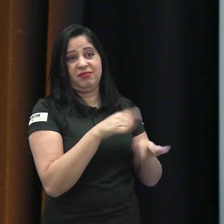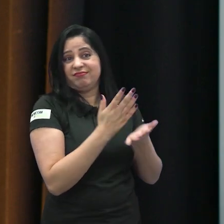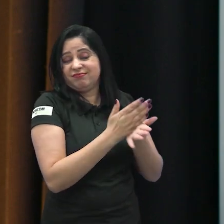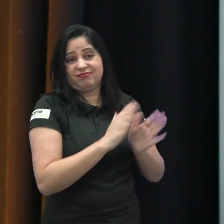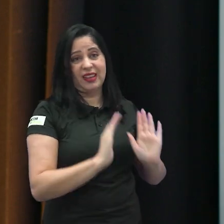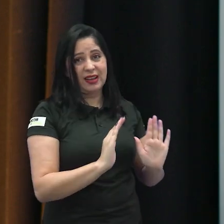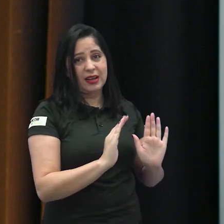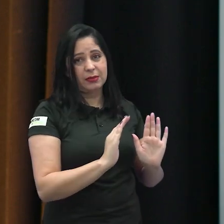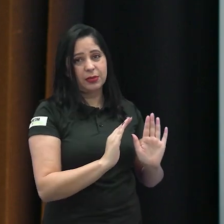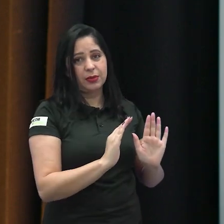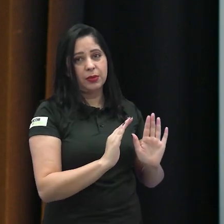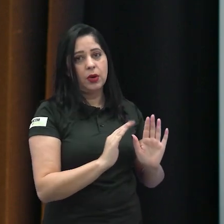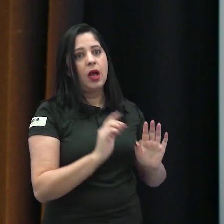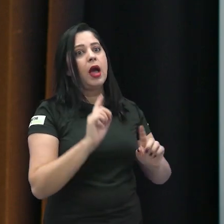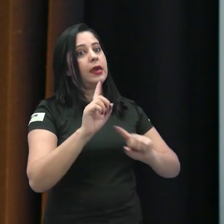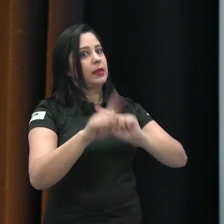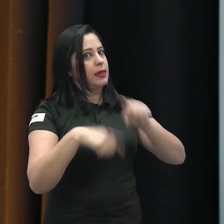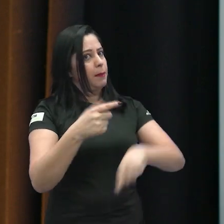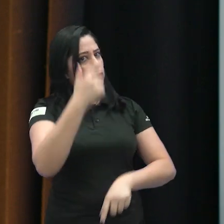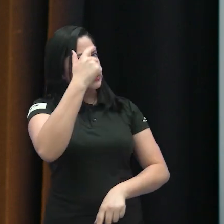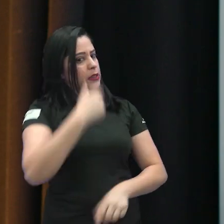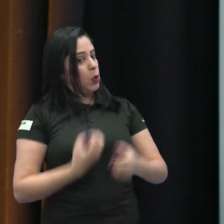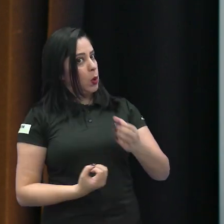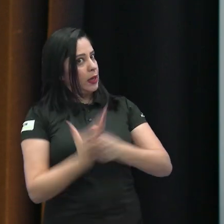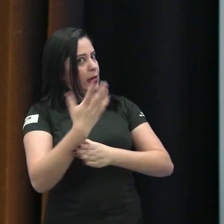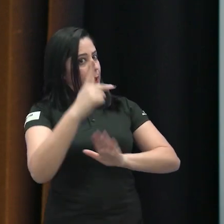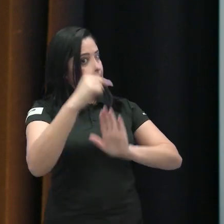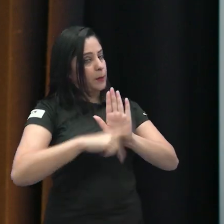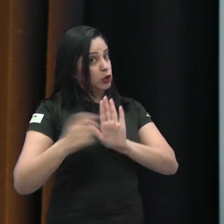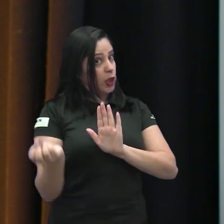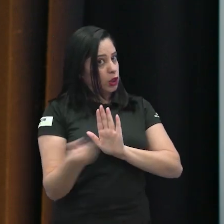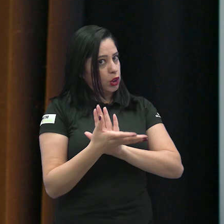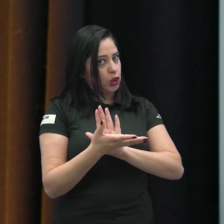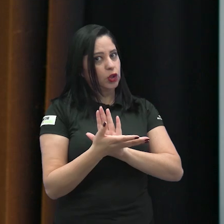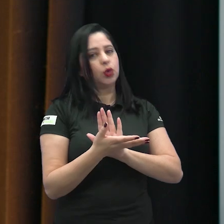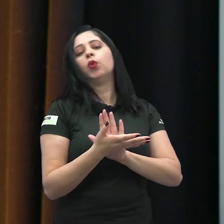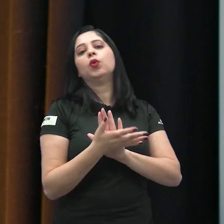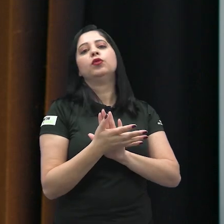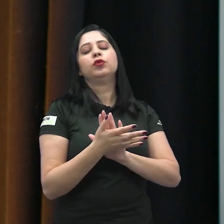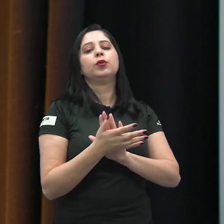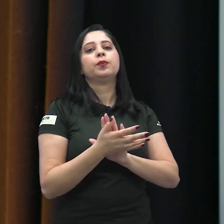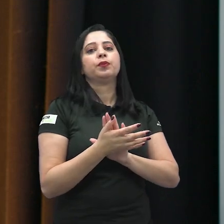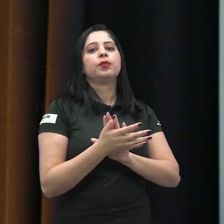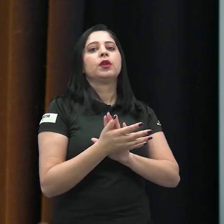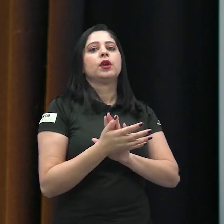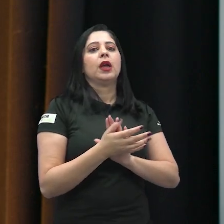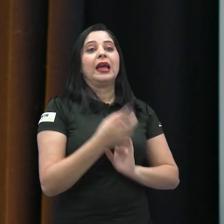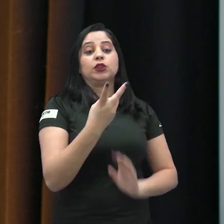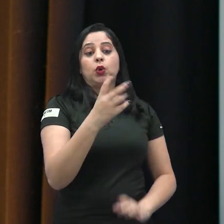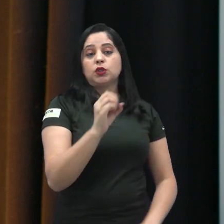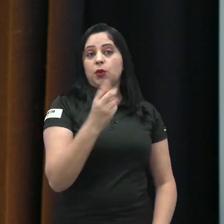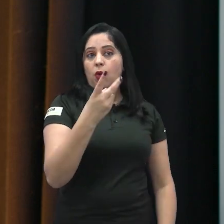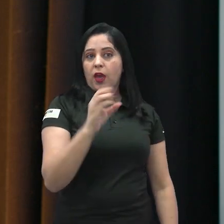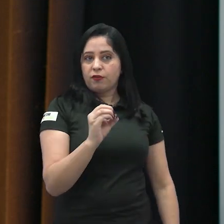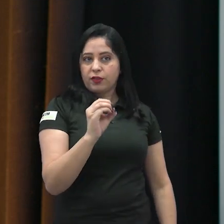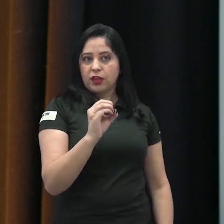Esporte Educacional da Secretaria de Educação e eu criei esse projeto lá. Nós começamos em 4 escolas, né? Em 2020, quando eu